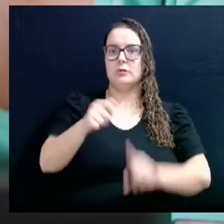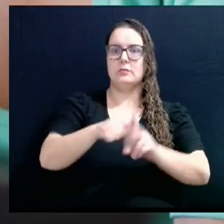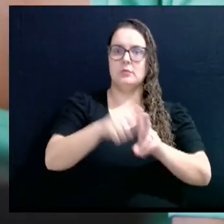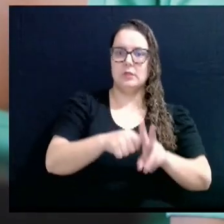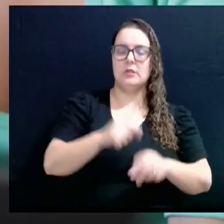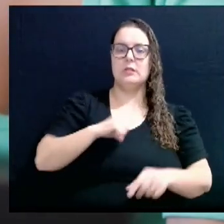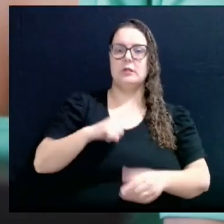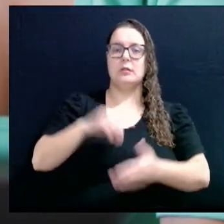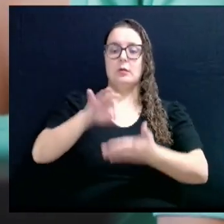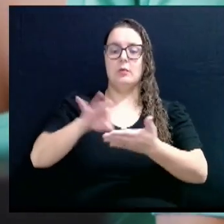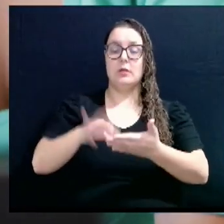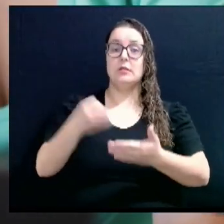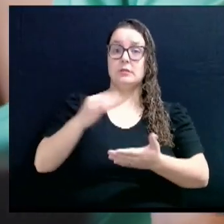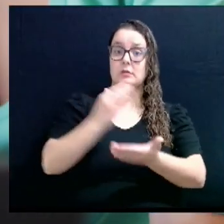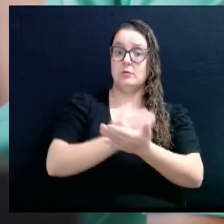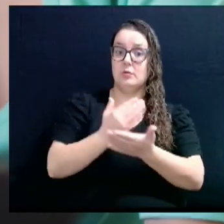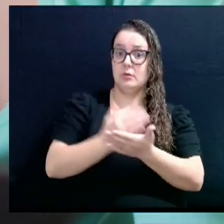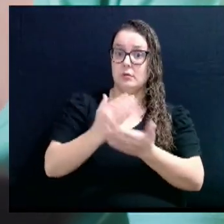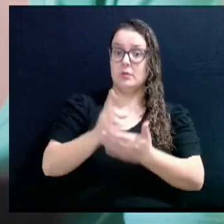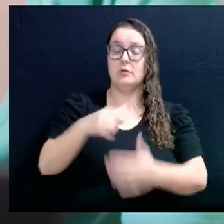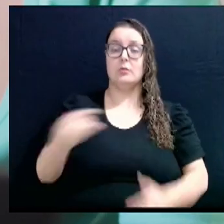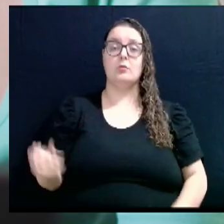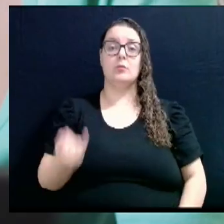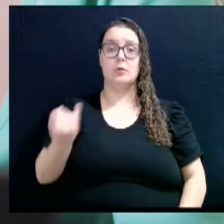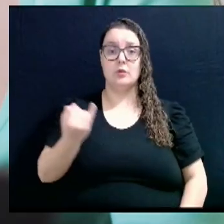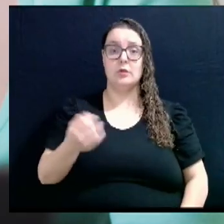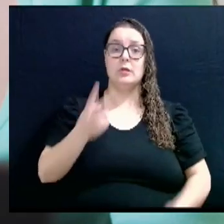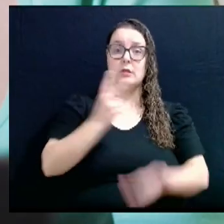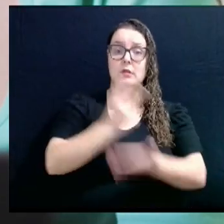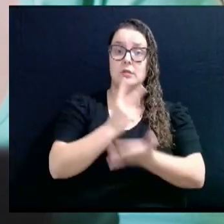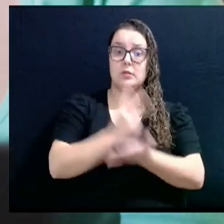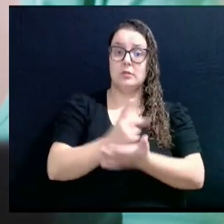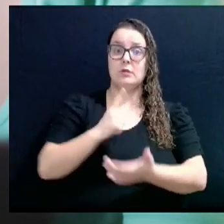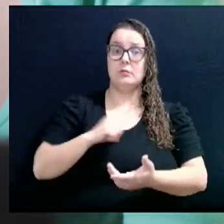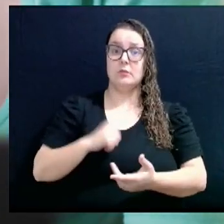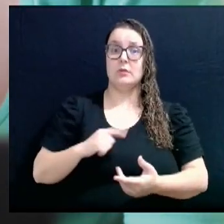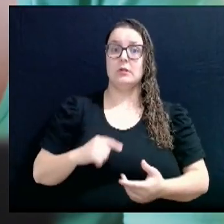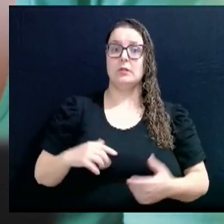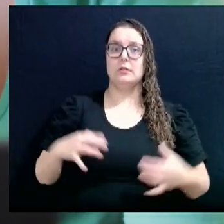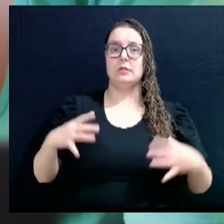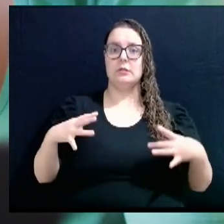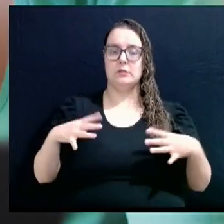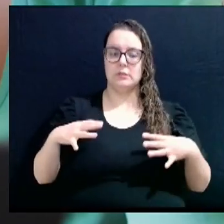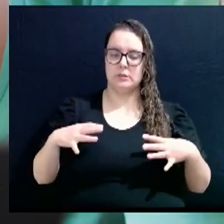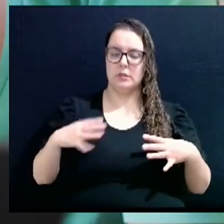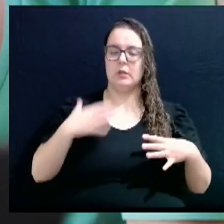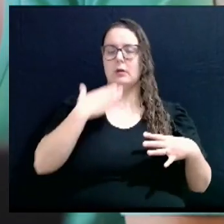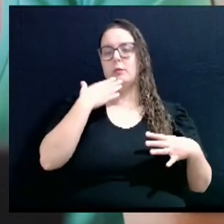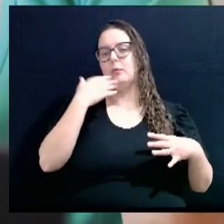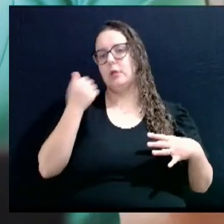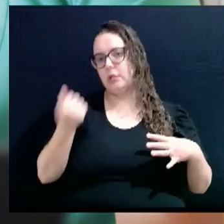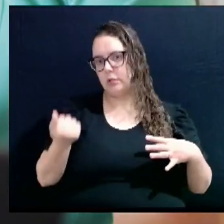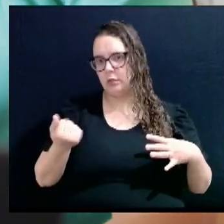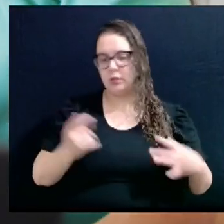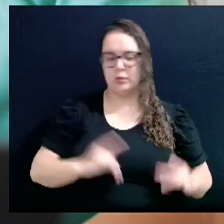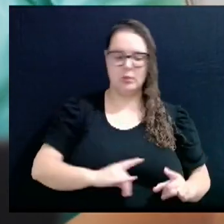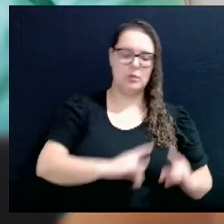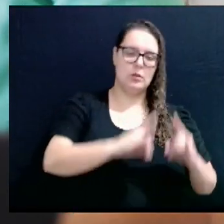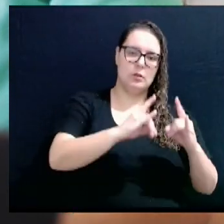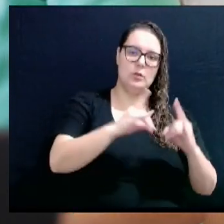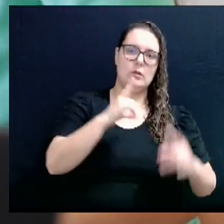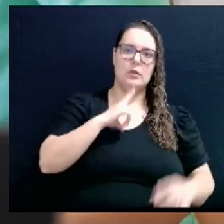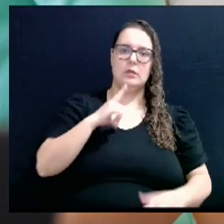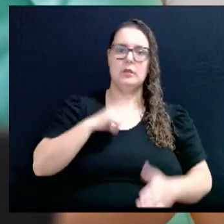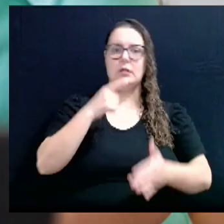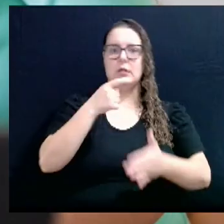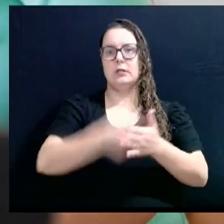financiar. Então é interessante que ela sempre tenha essa folga. Além de melhorias, se é um apartamento, tem taxa